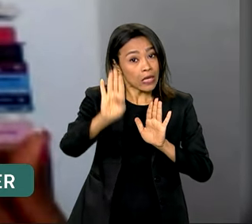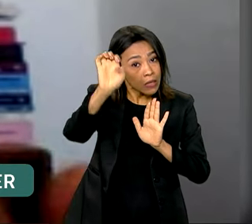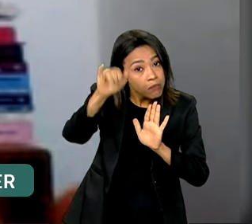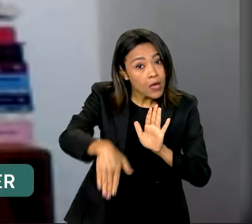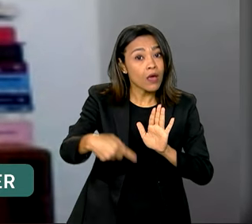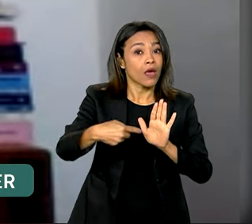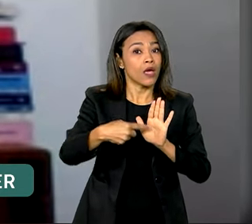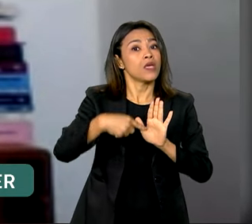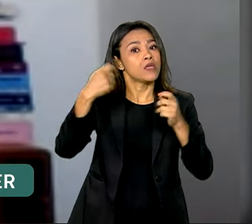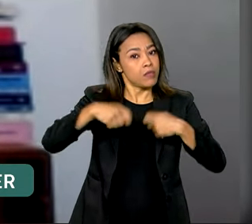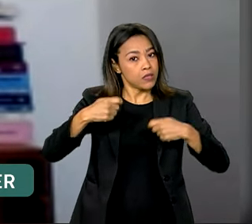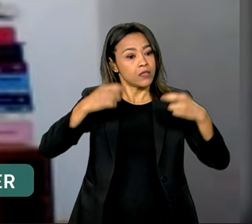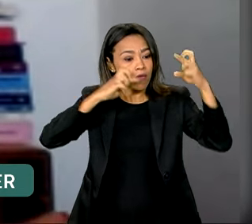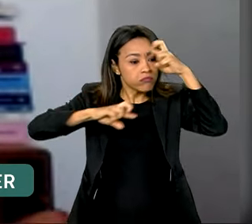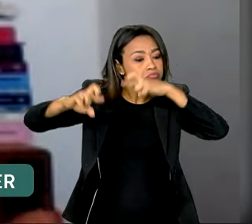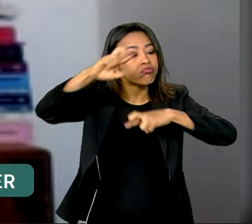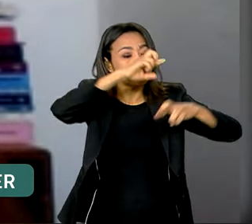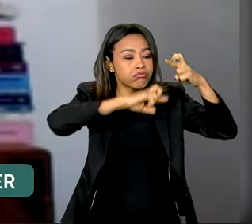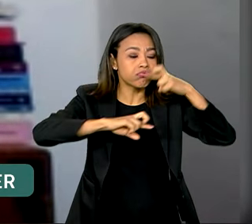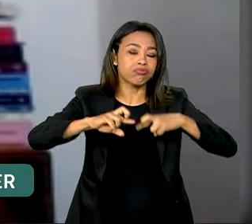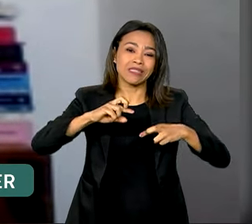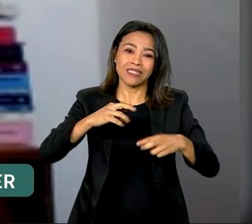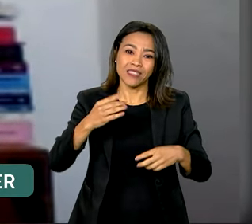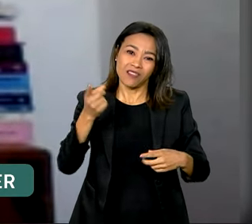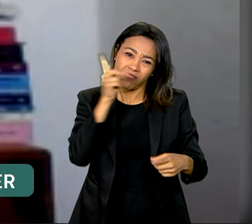bem supervisionada, aí